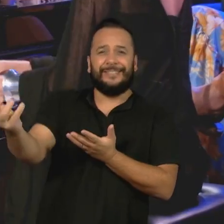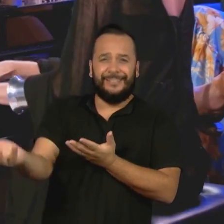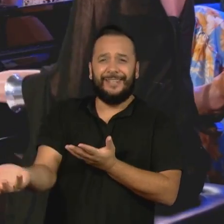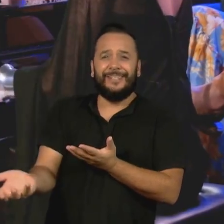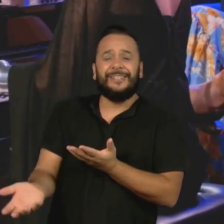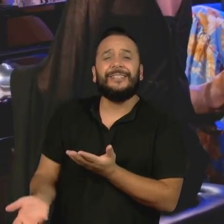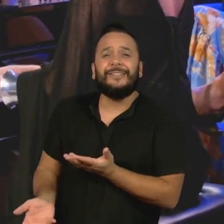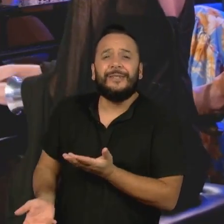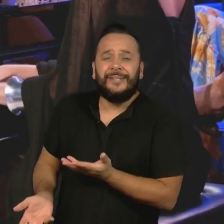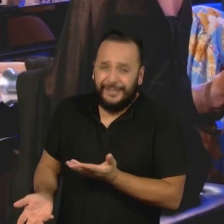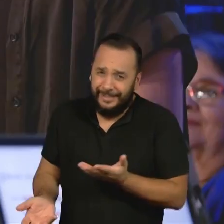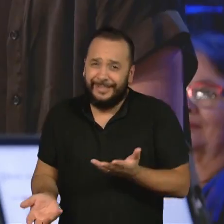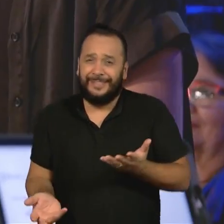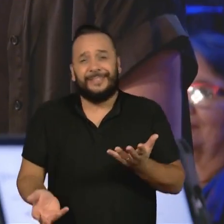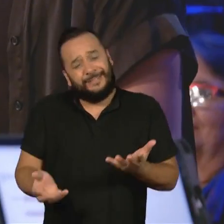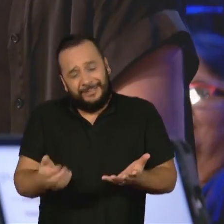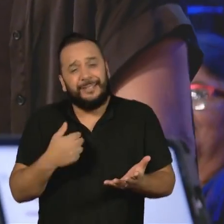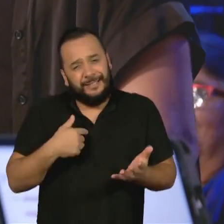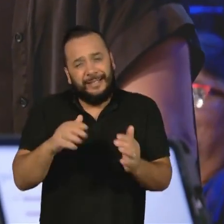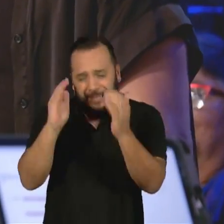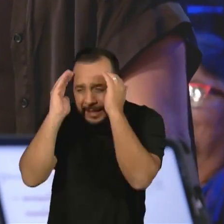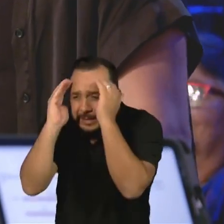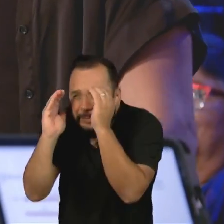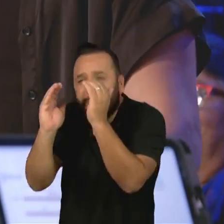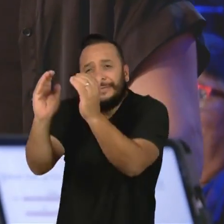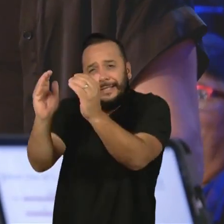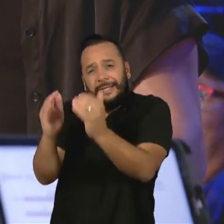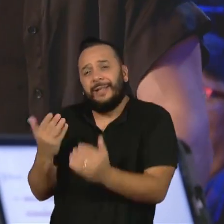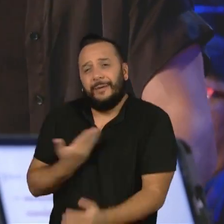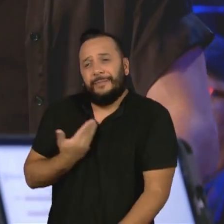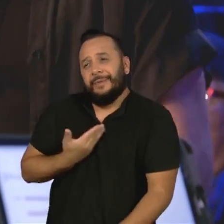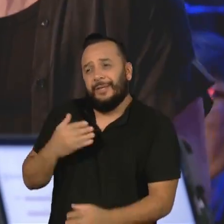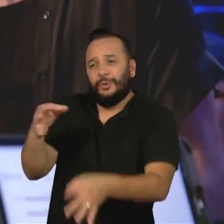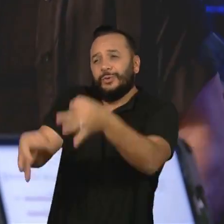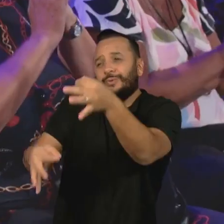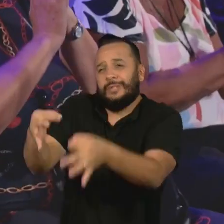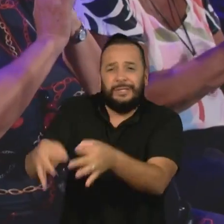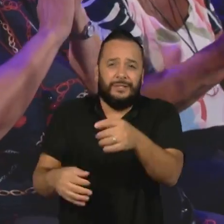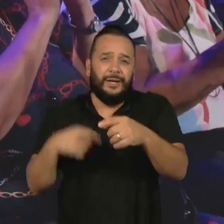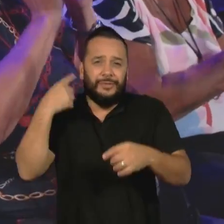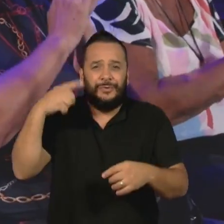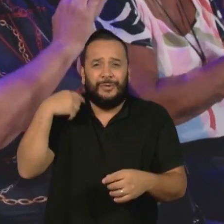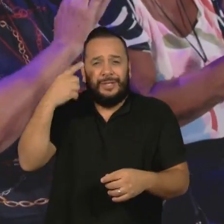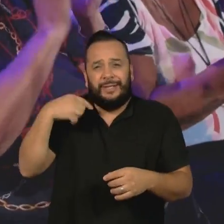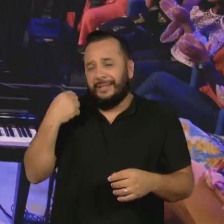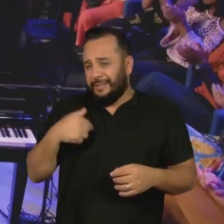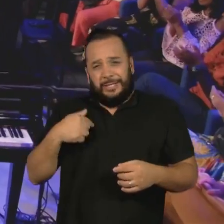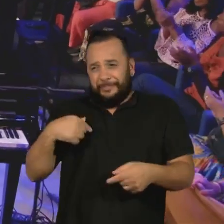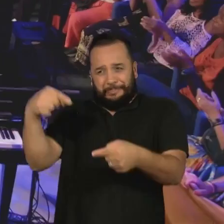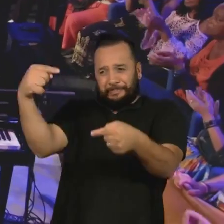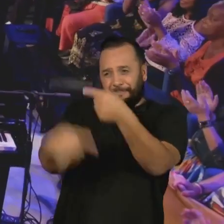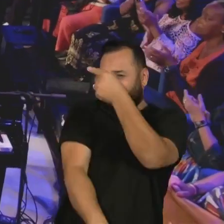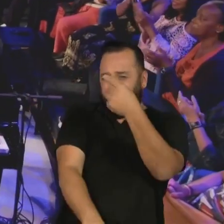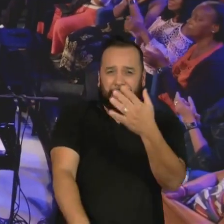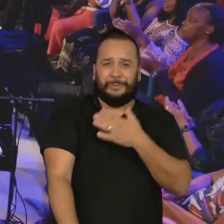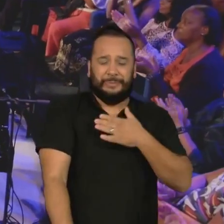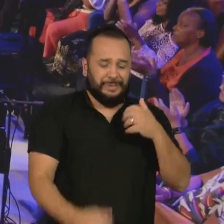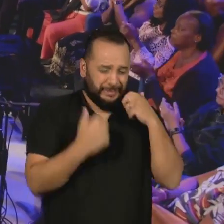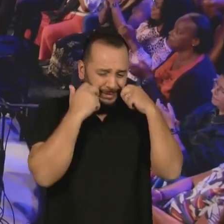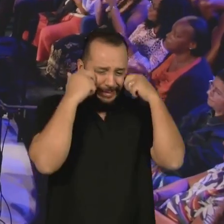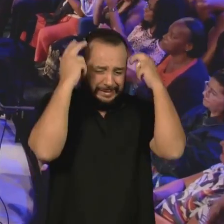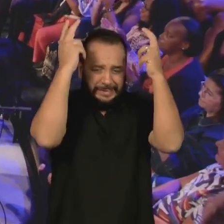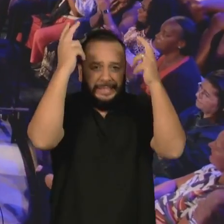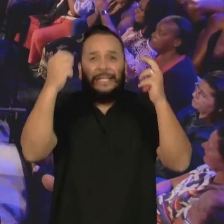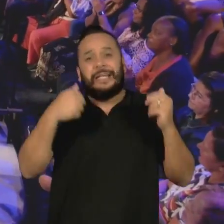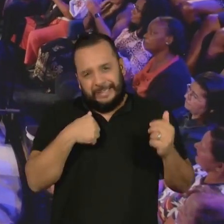Respeito muito meus amigos magistrados. Não leve a mão meu samba encabulado, que eu fiz pro